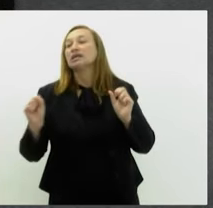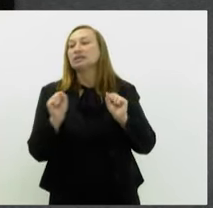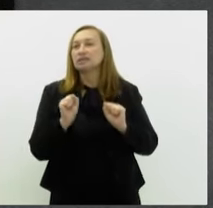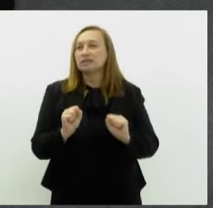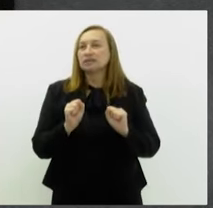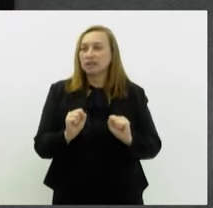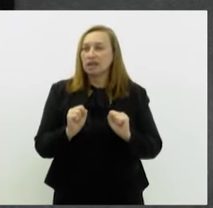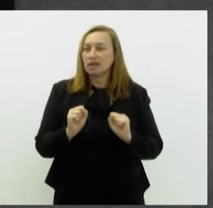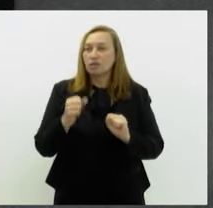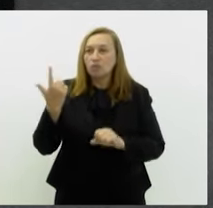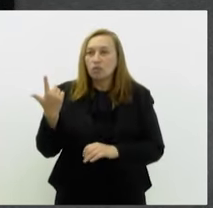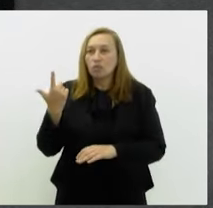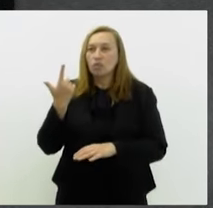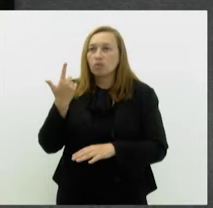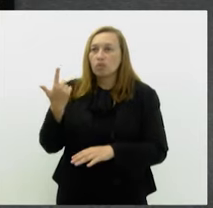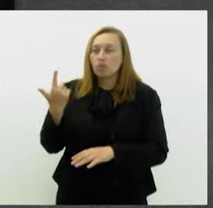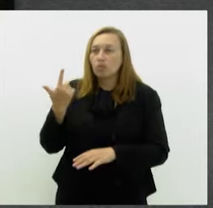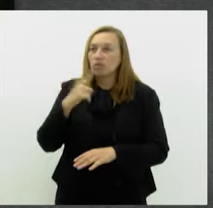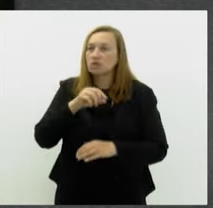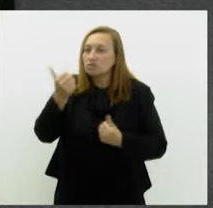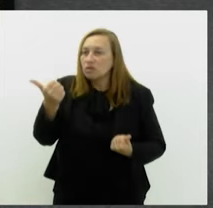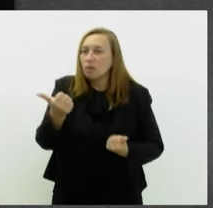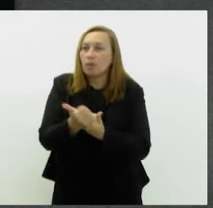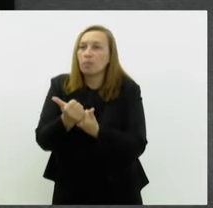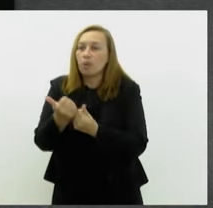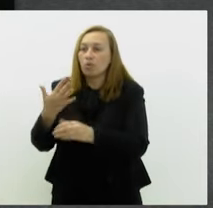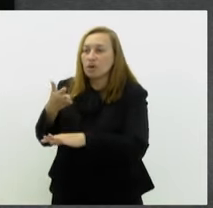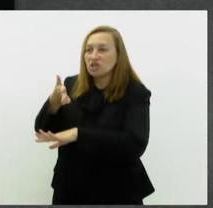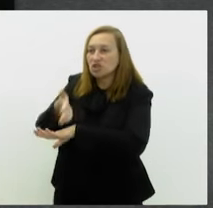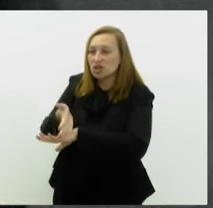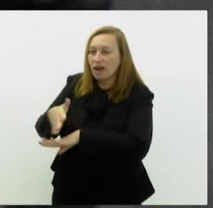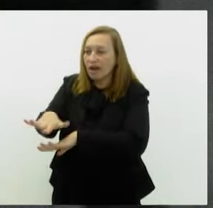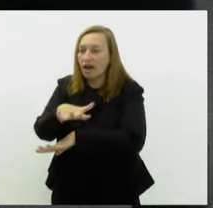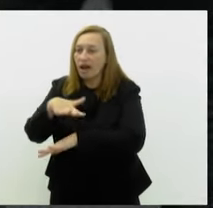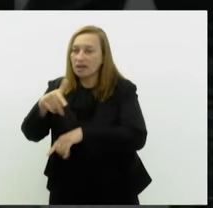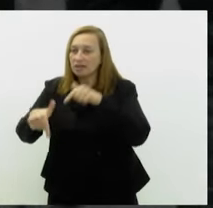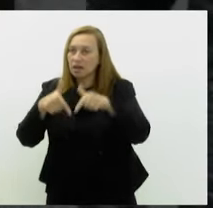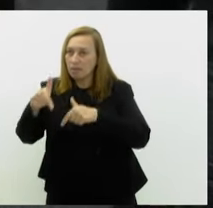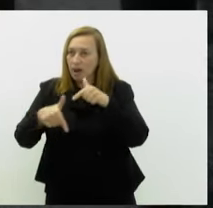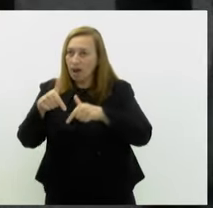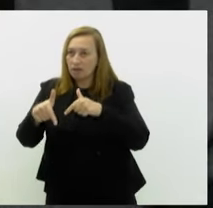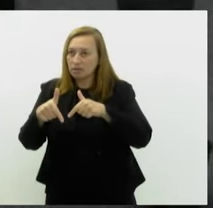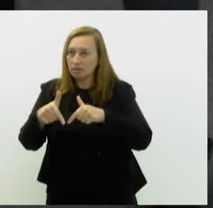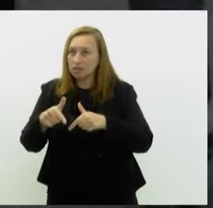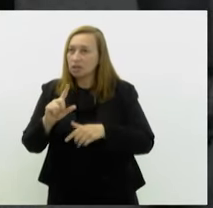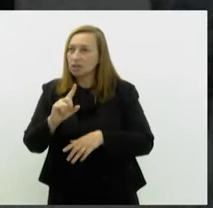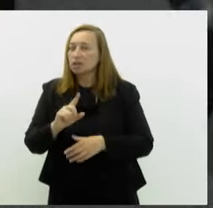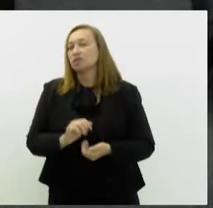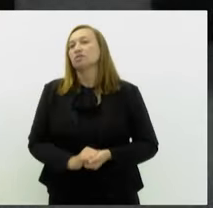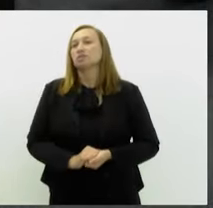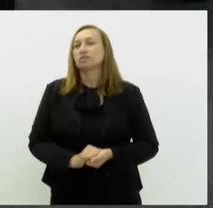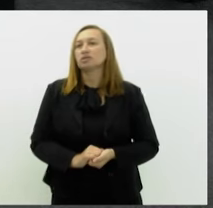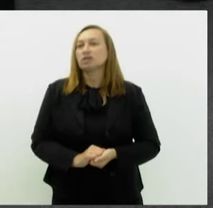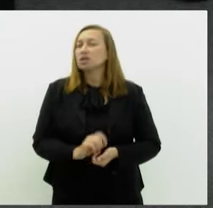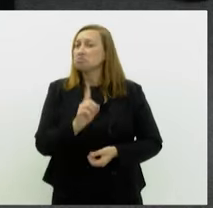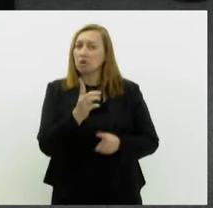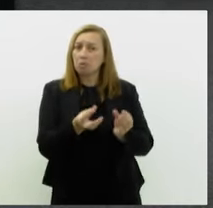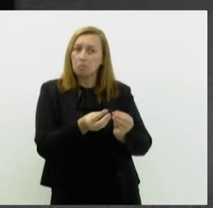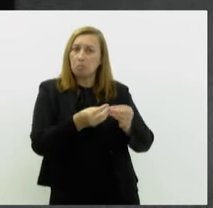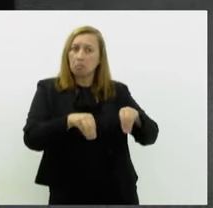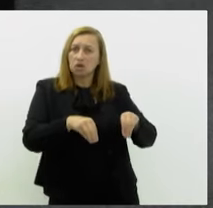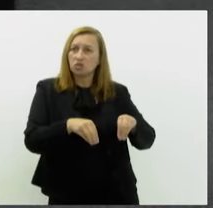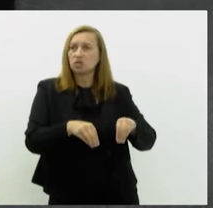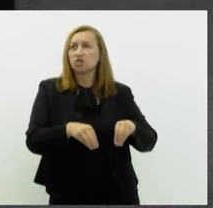condições de ter essa cobertura para chegar ao seu trabalho, não ficando discriminada em